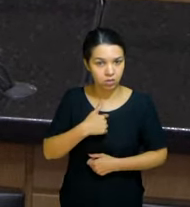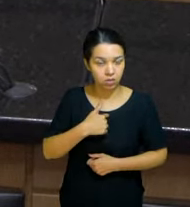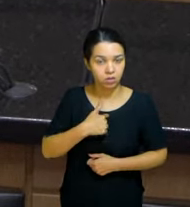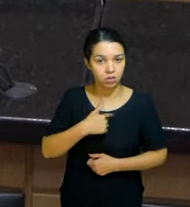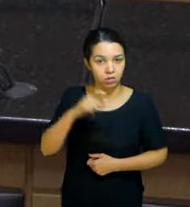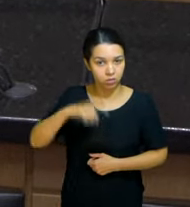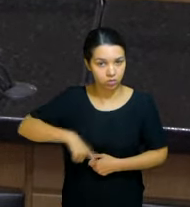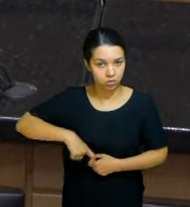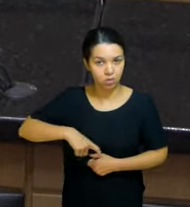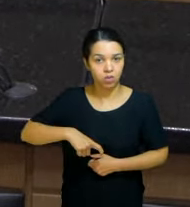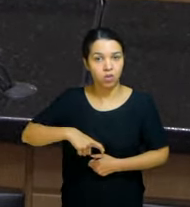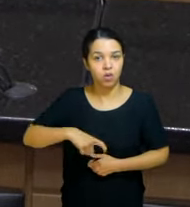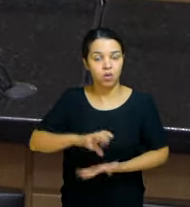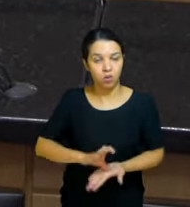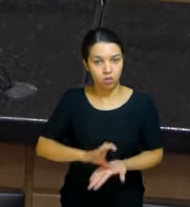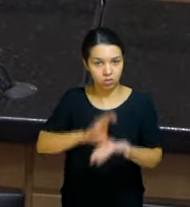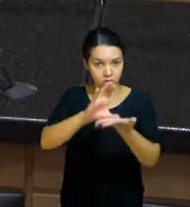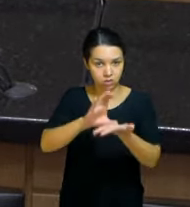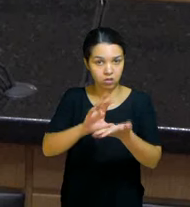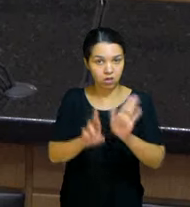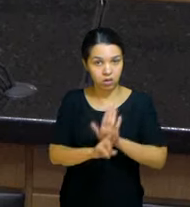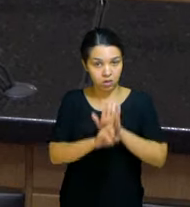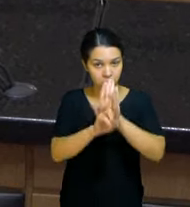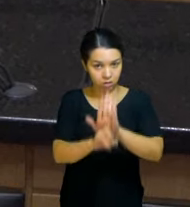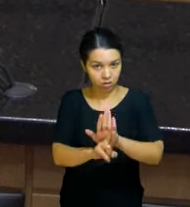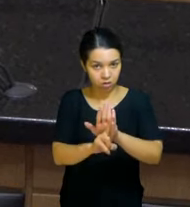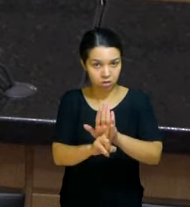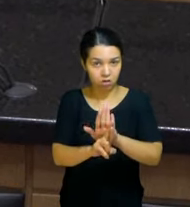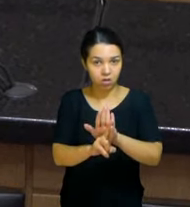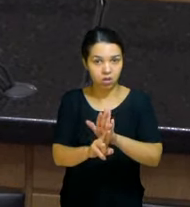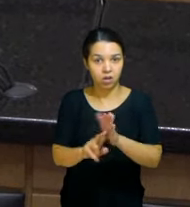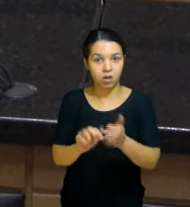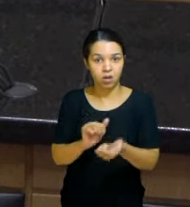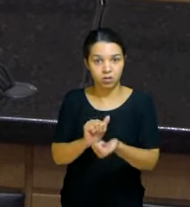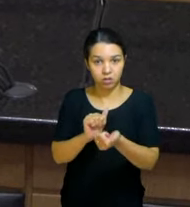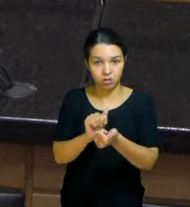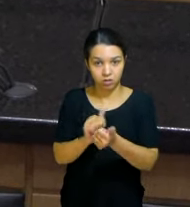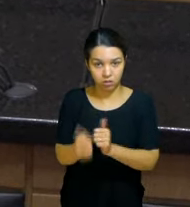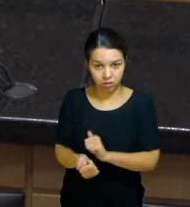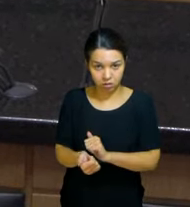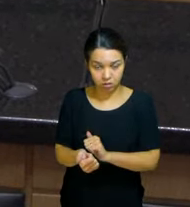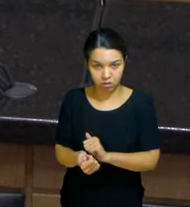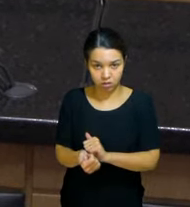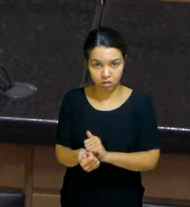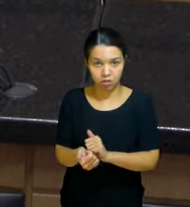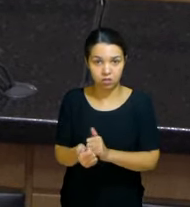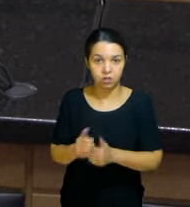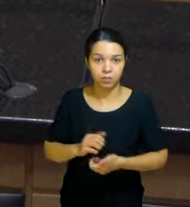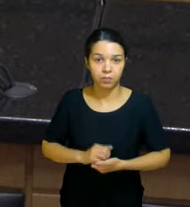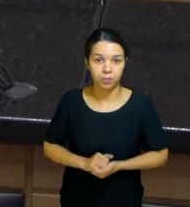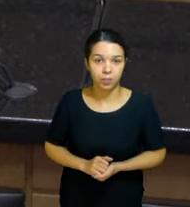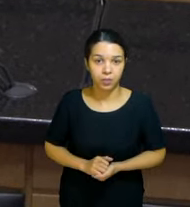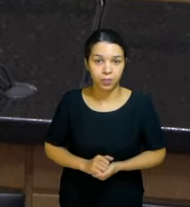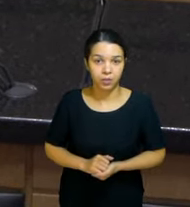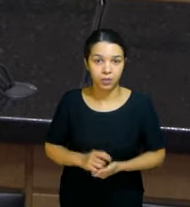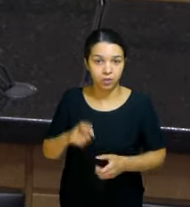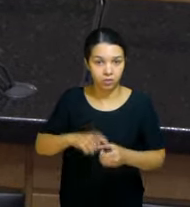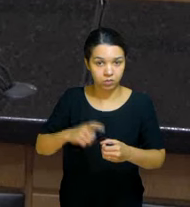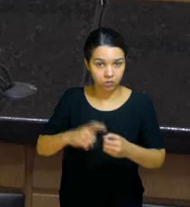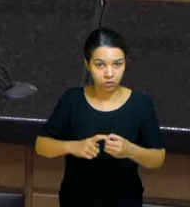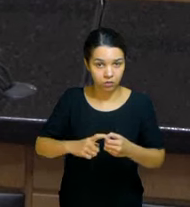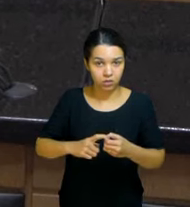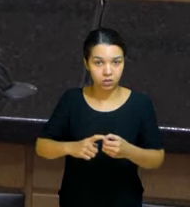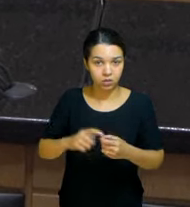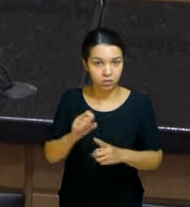como representante dos atletas, né, do Conselho Estadual de Esportes, como representante dos atletas. Né, componho a sociedade civil,